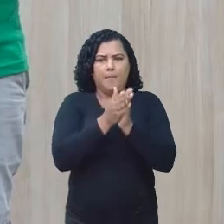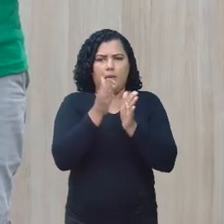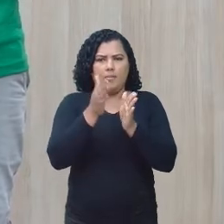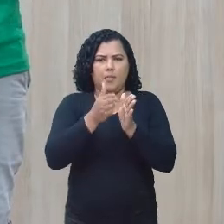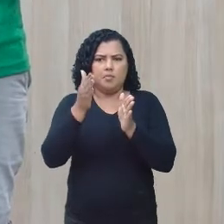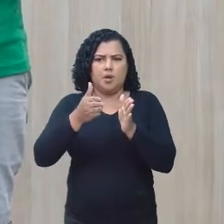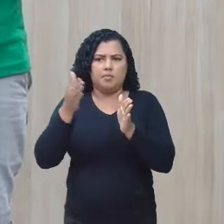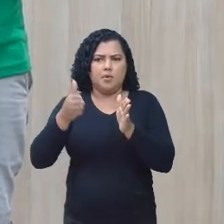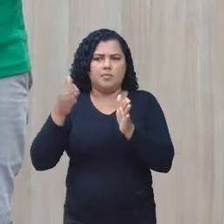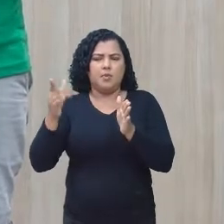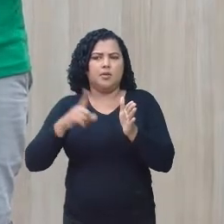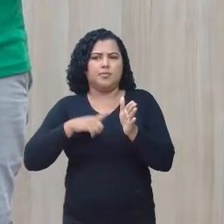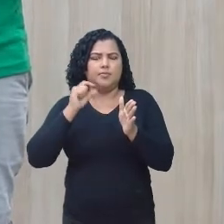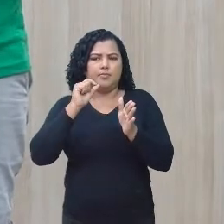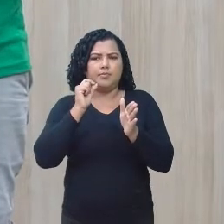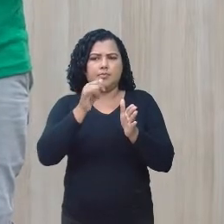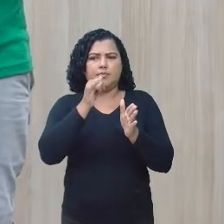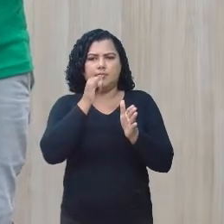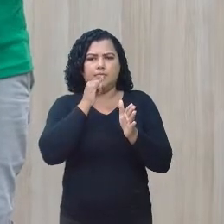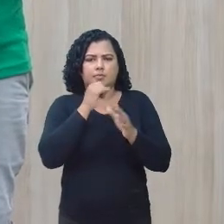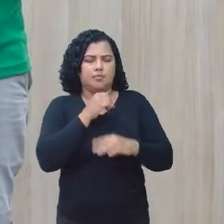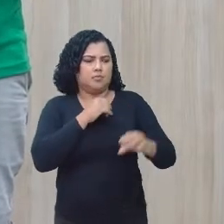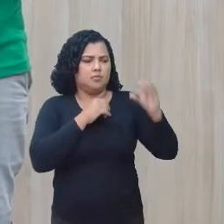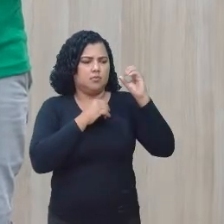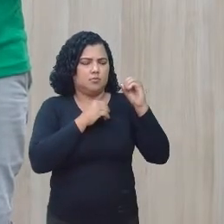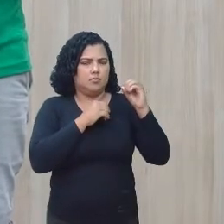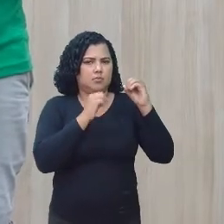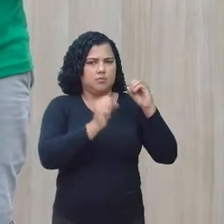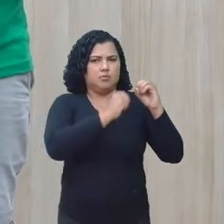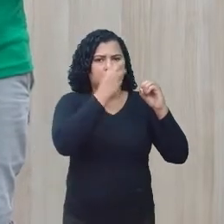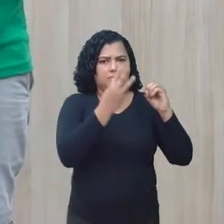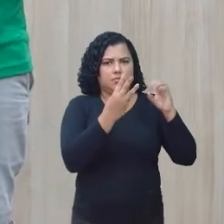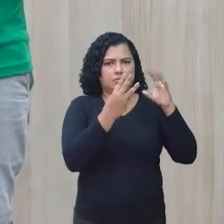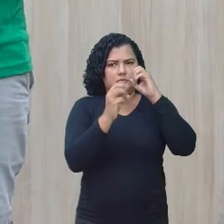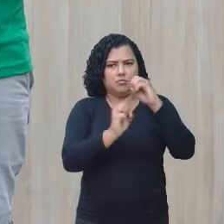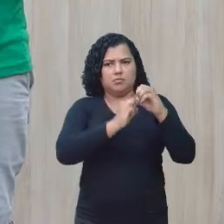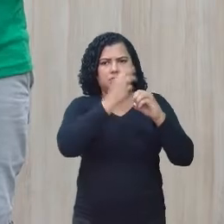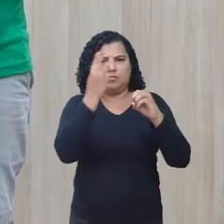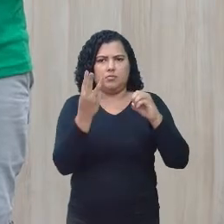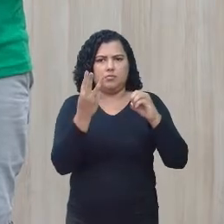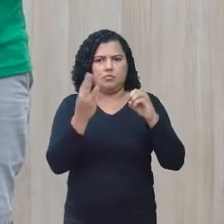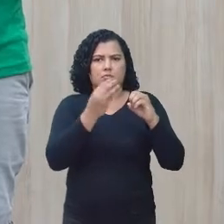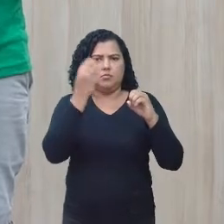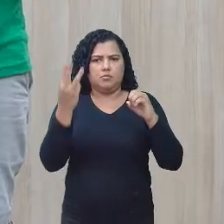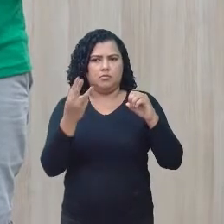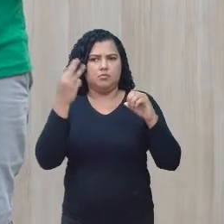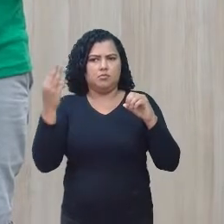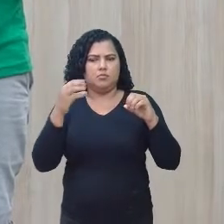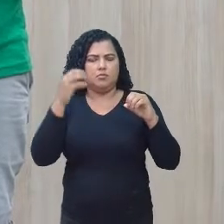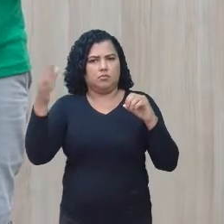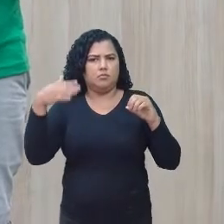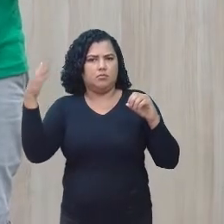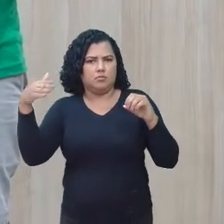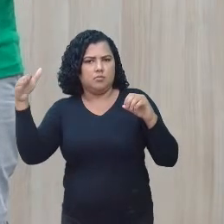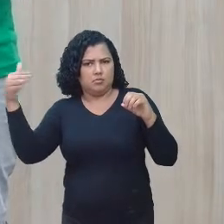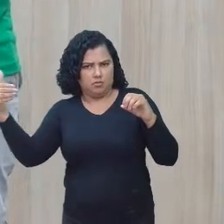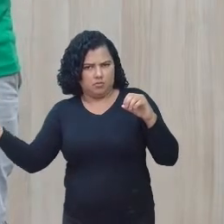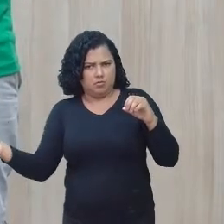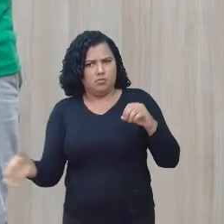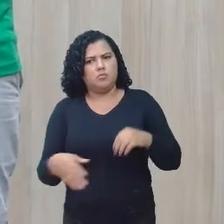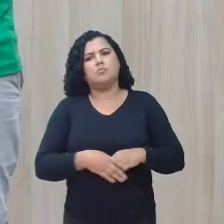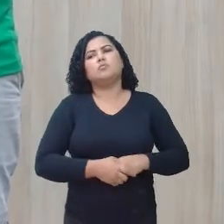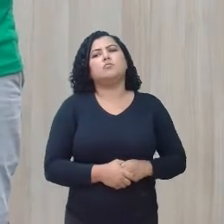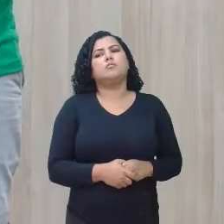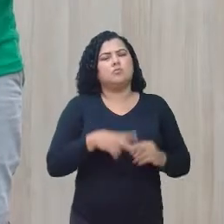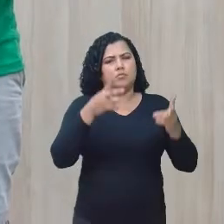aula aquela ideia de você pegar uma bolinha, transformar em três transforma em nove em 27 e assim segue,